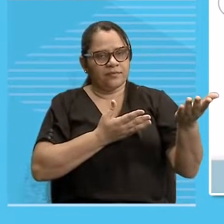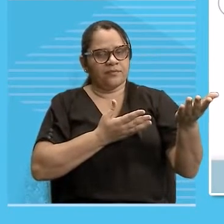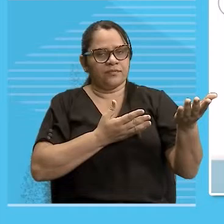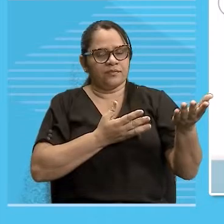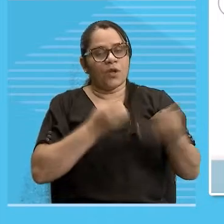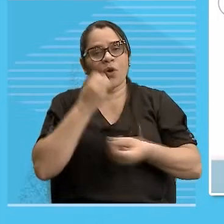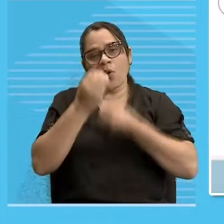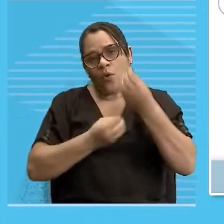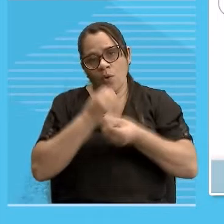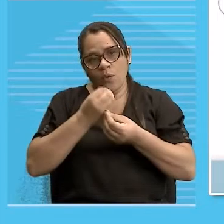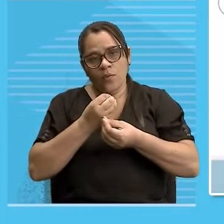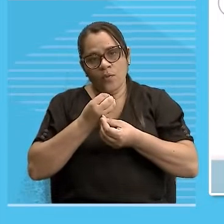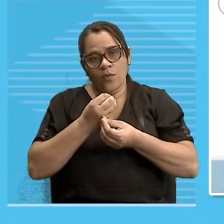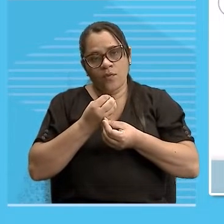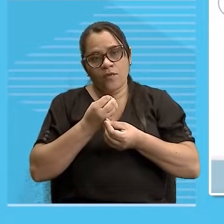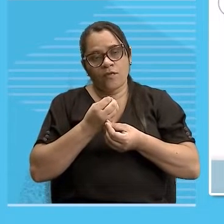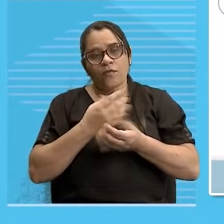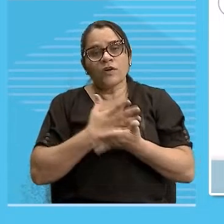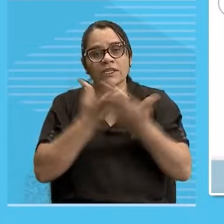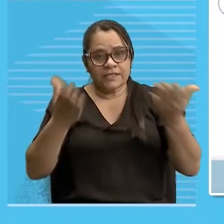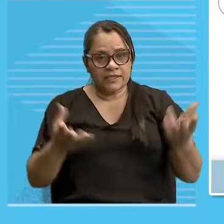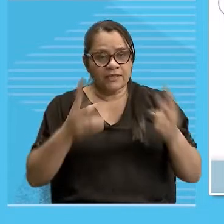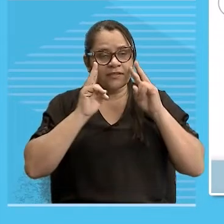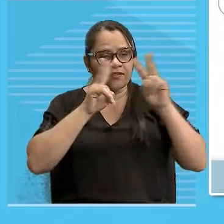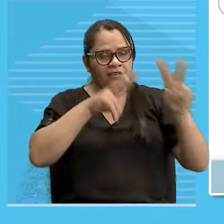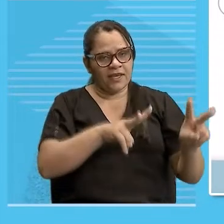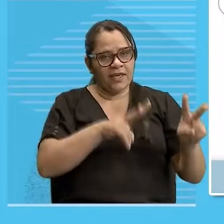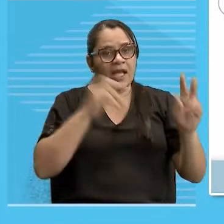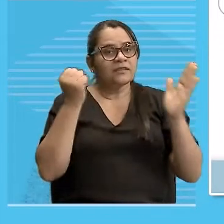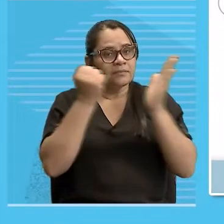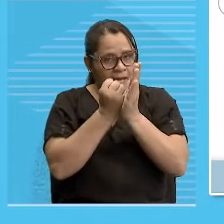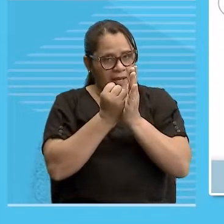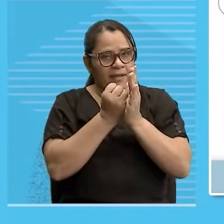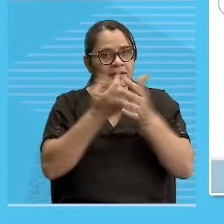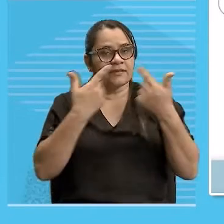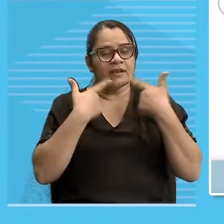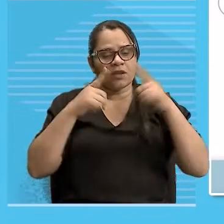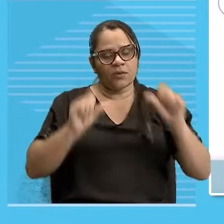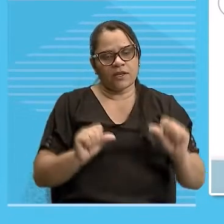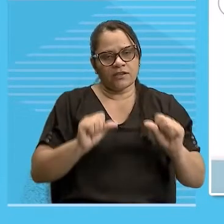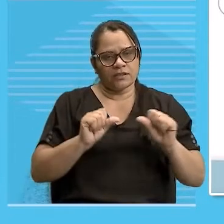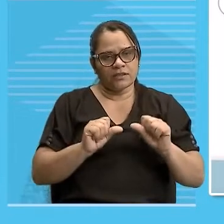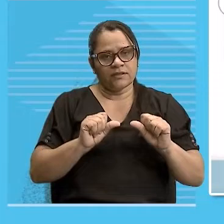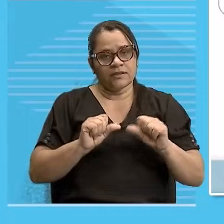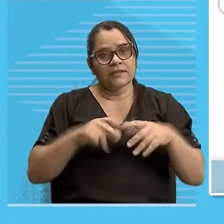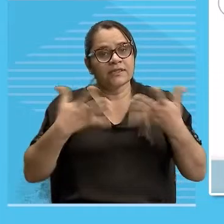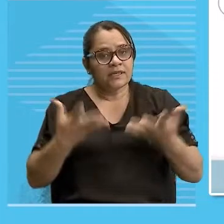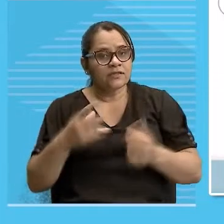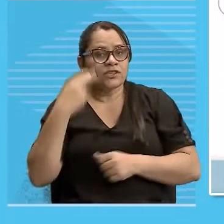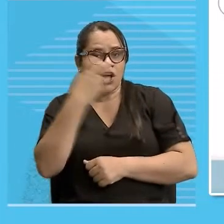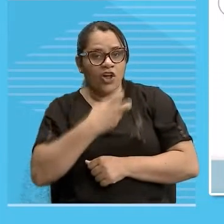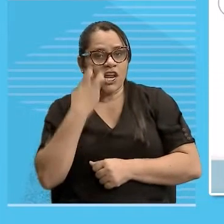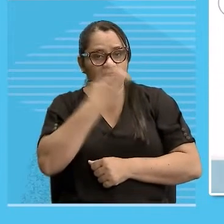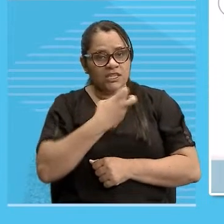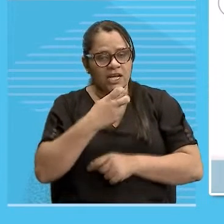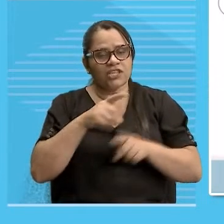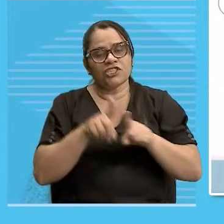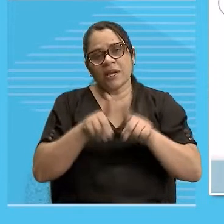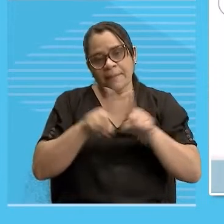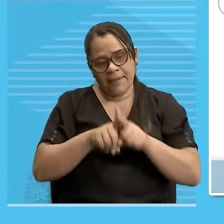Então, como é que você avista as chamadas marcas linguísticas, tanto na oralidade como na escrita, em